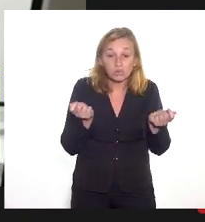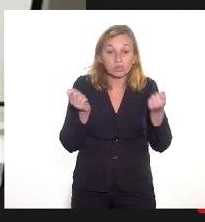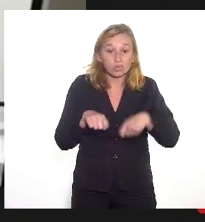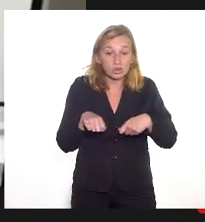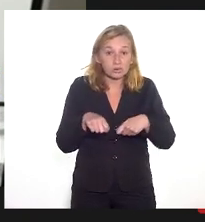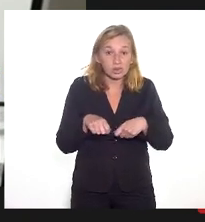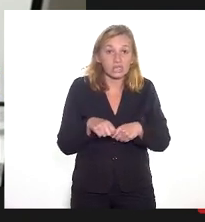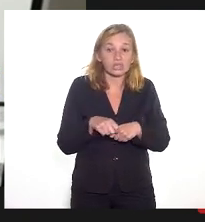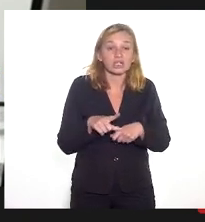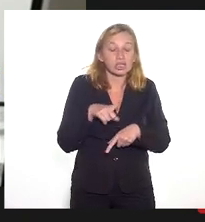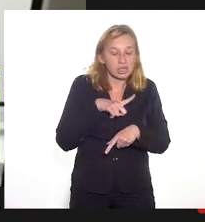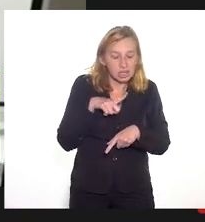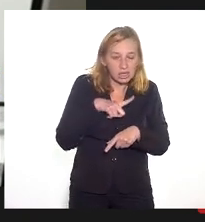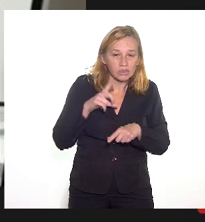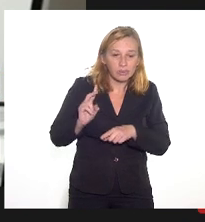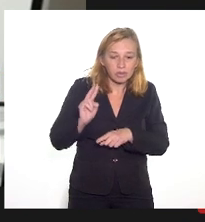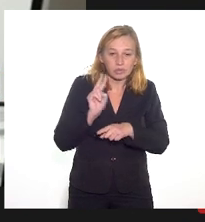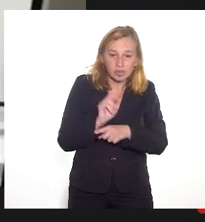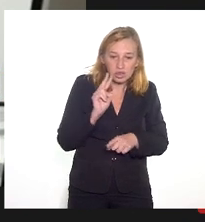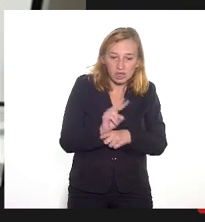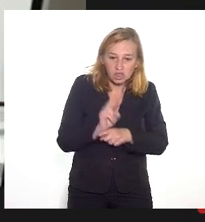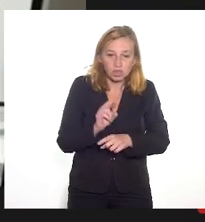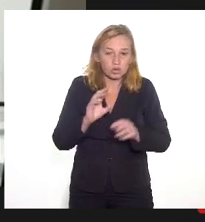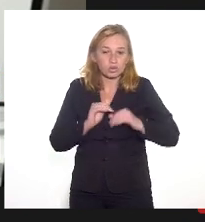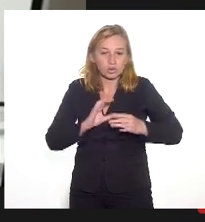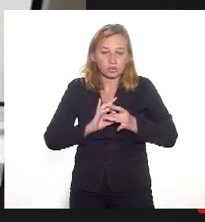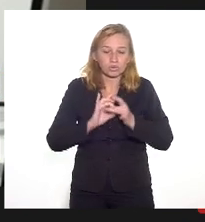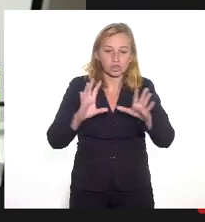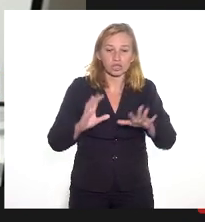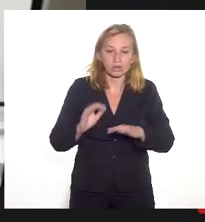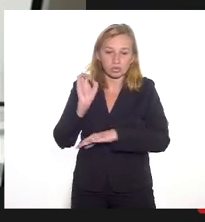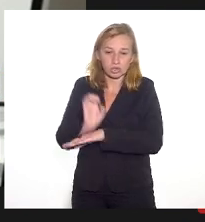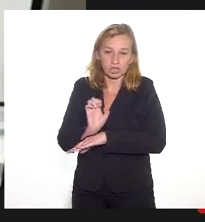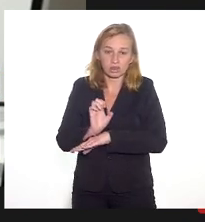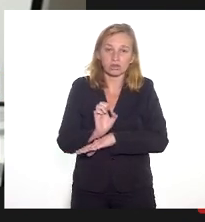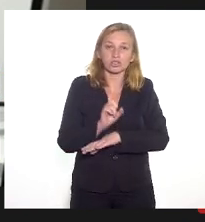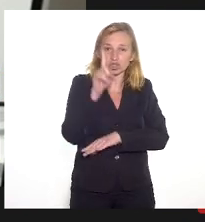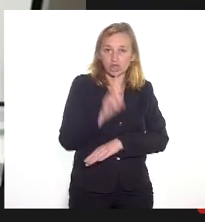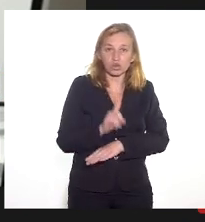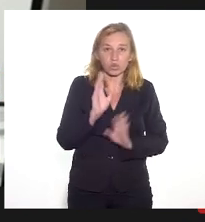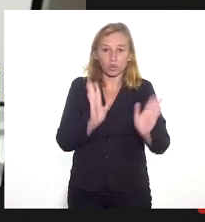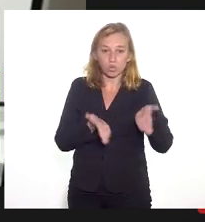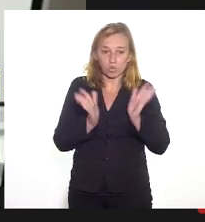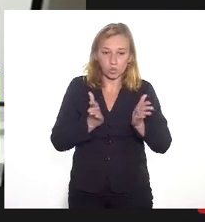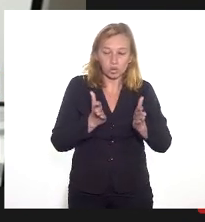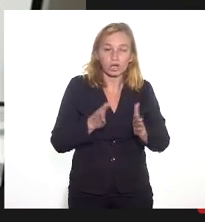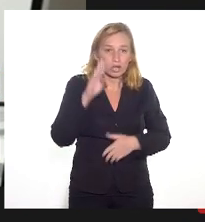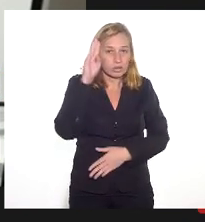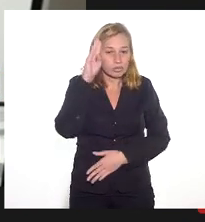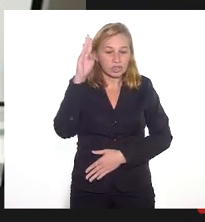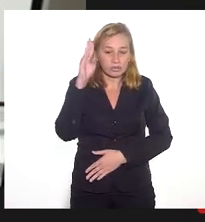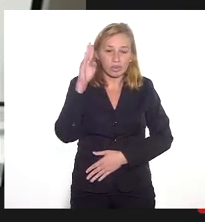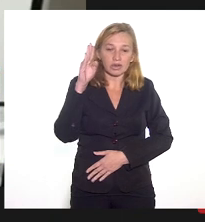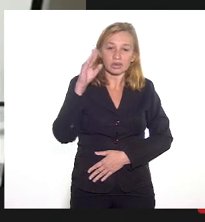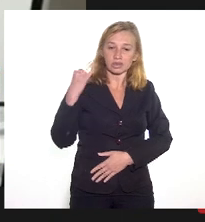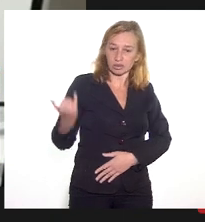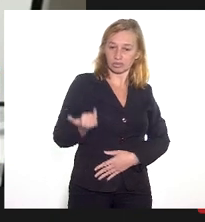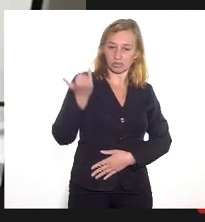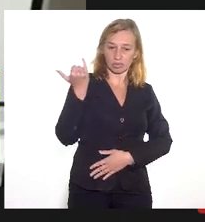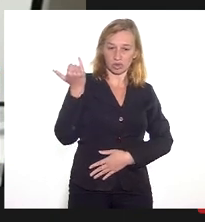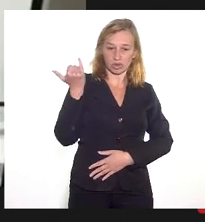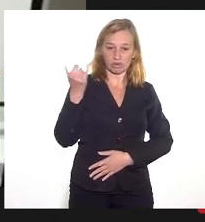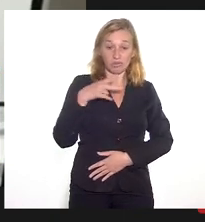possibilidades que a gente tem para defender o Estado Democrático de Direito, que é hoje um dos principais pilares quando a gente vai